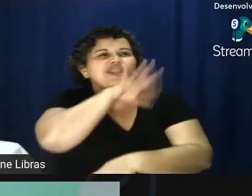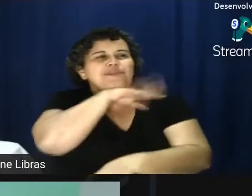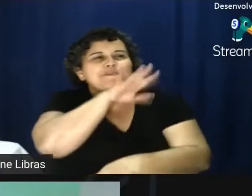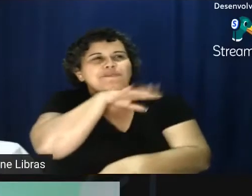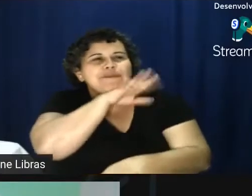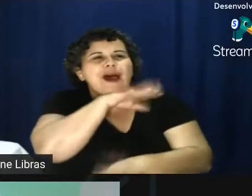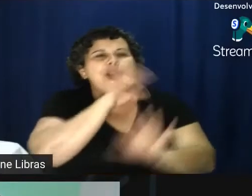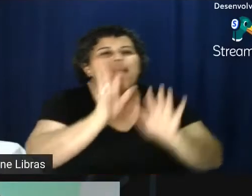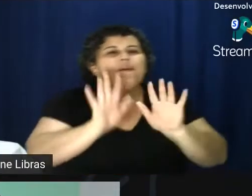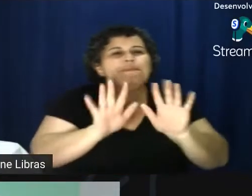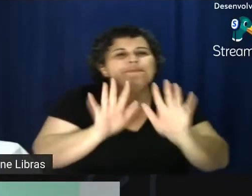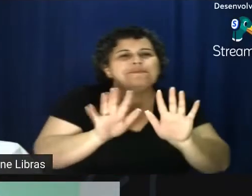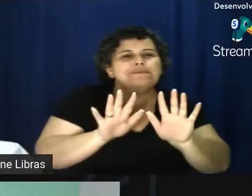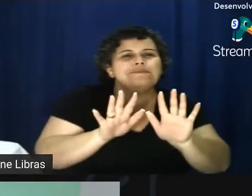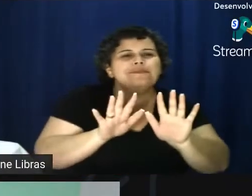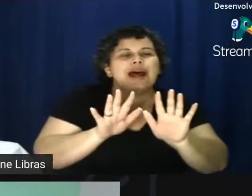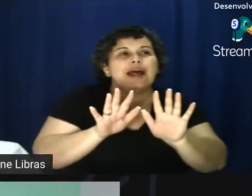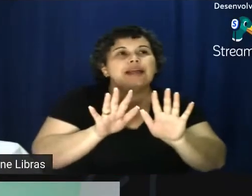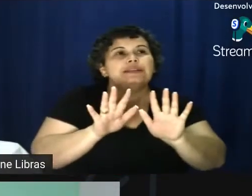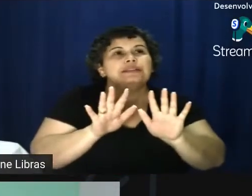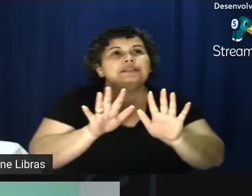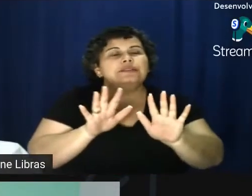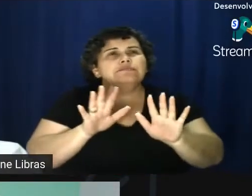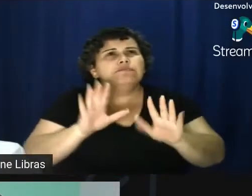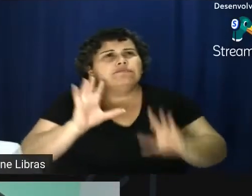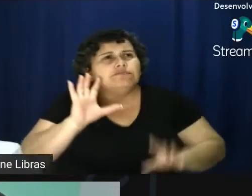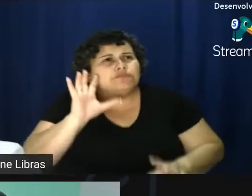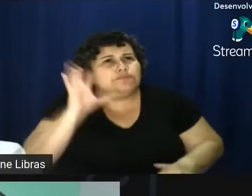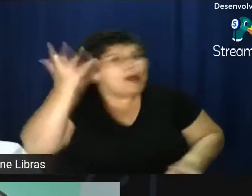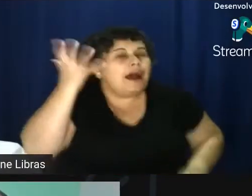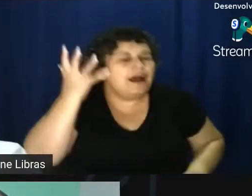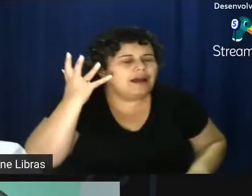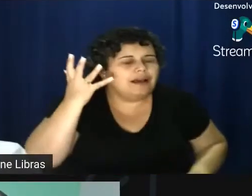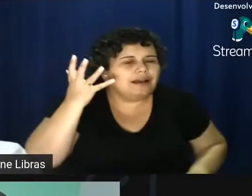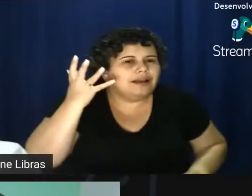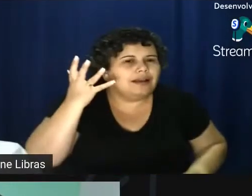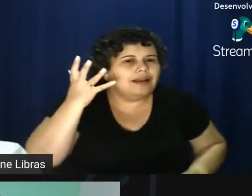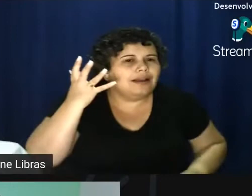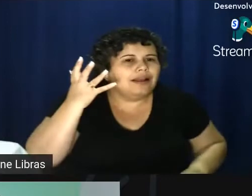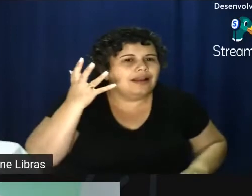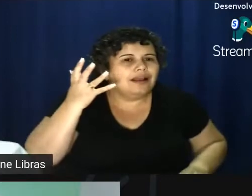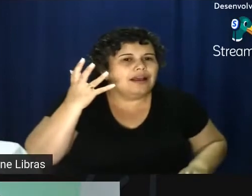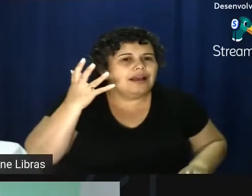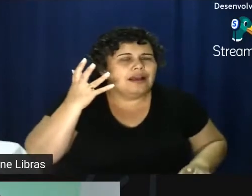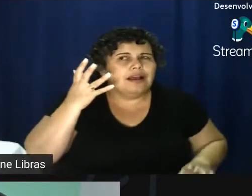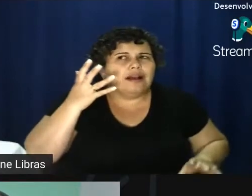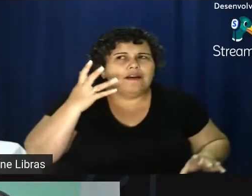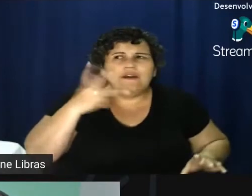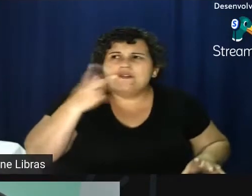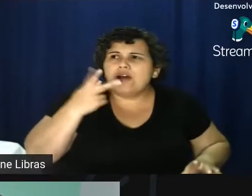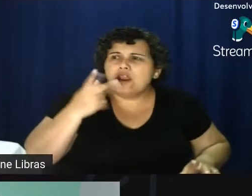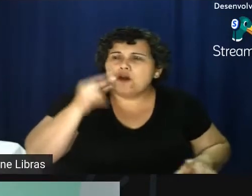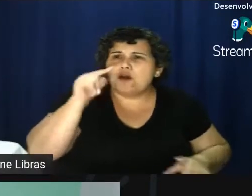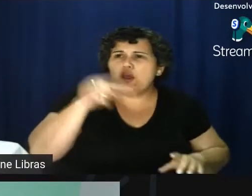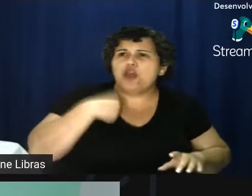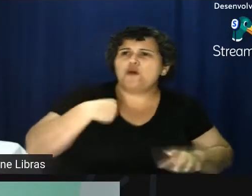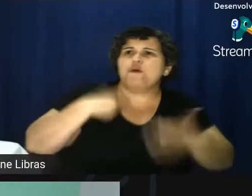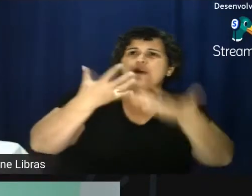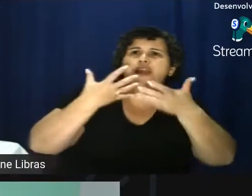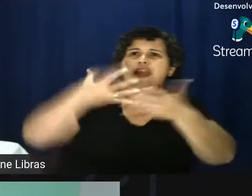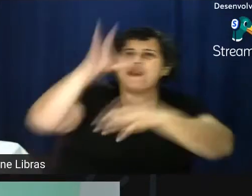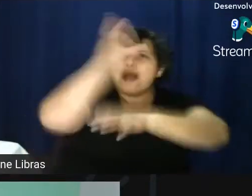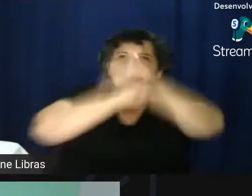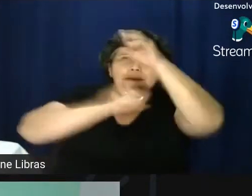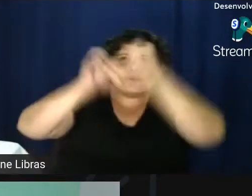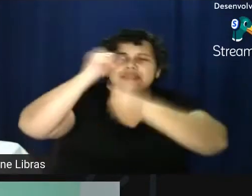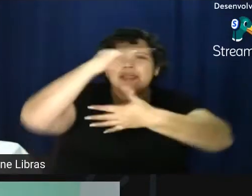não, aí de repente fez um estralo, assim, você vai aprender Libras. Bom, aí eu